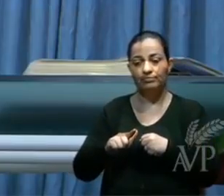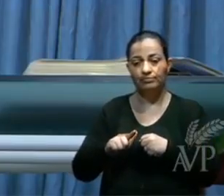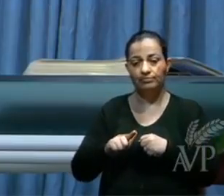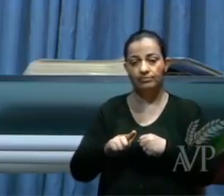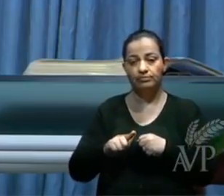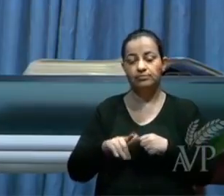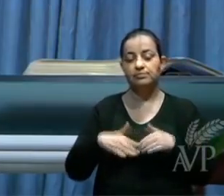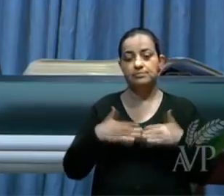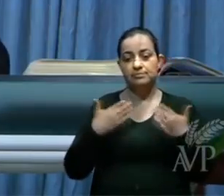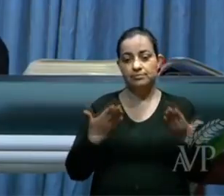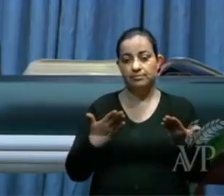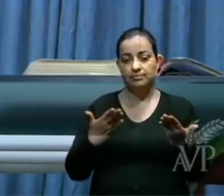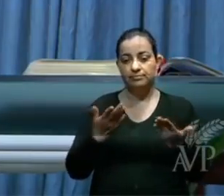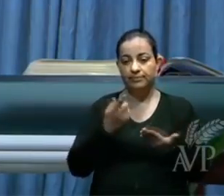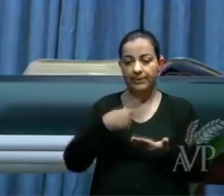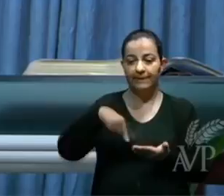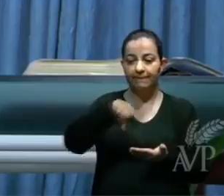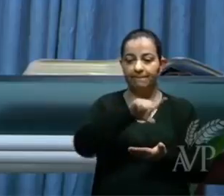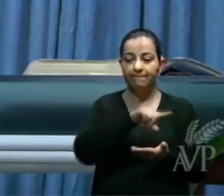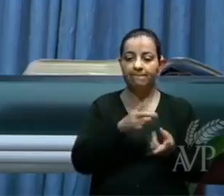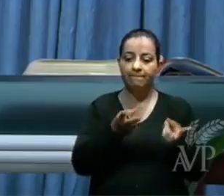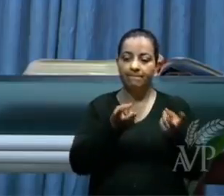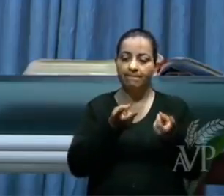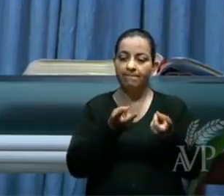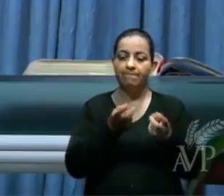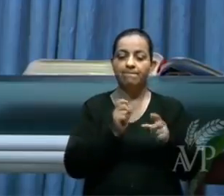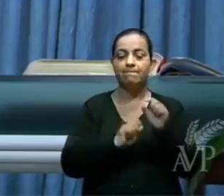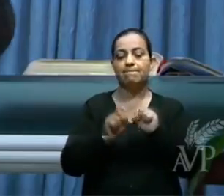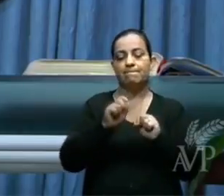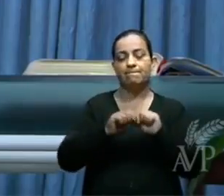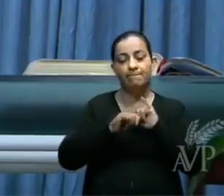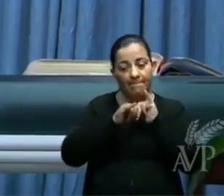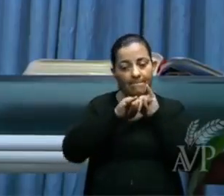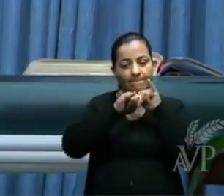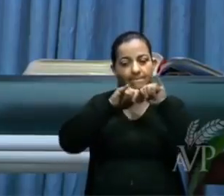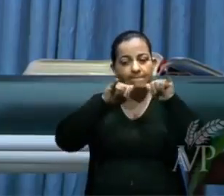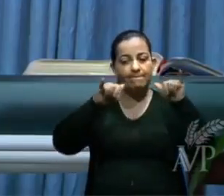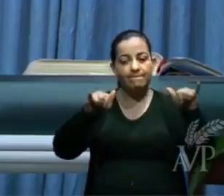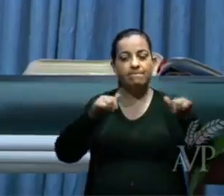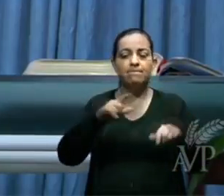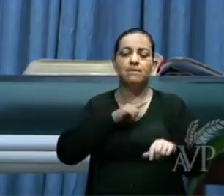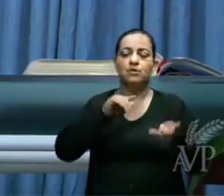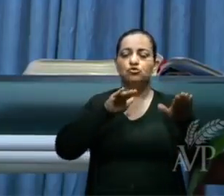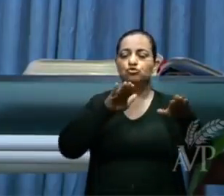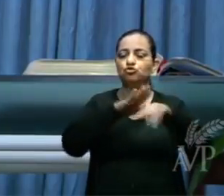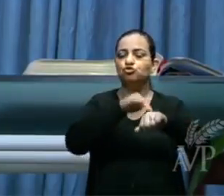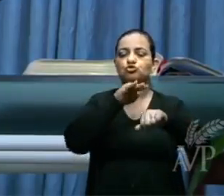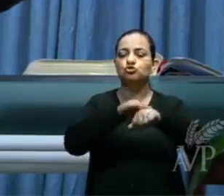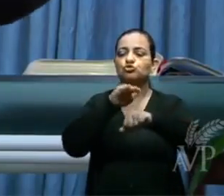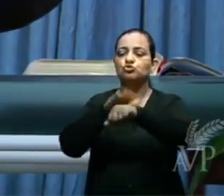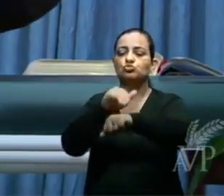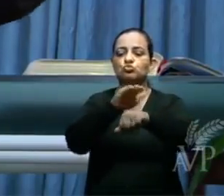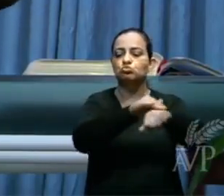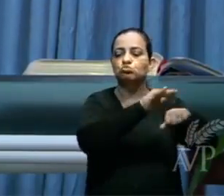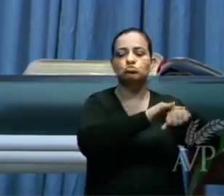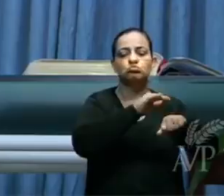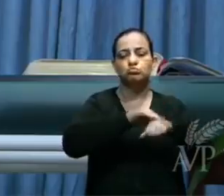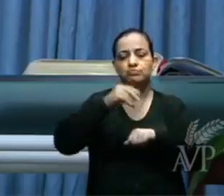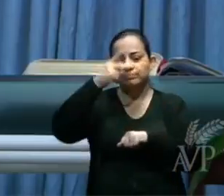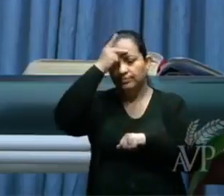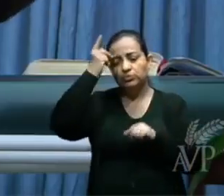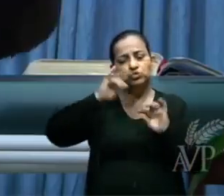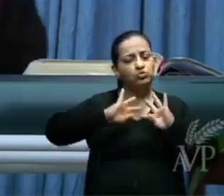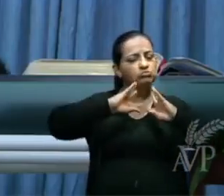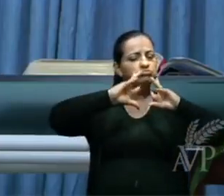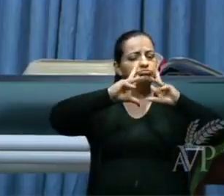então você veja essa mensagem ela tem chamado pessoas de